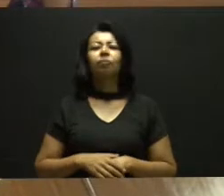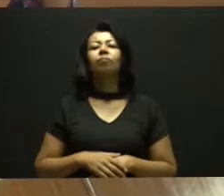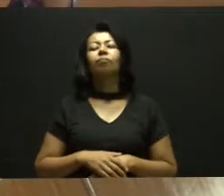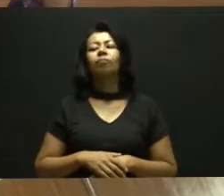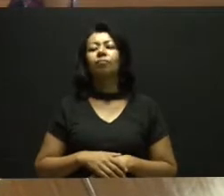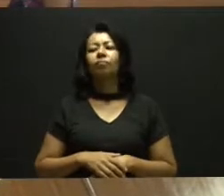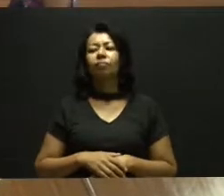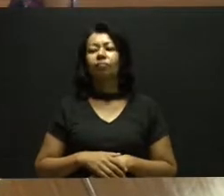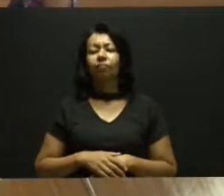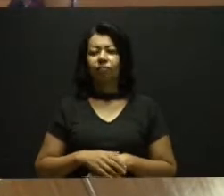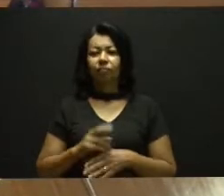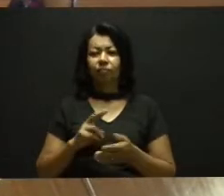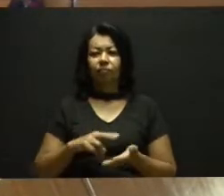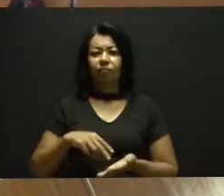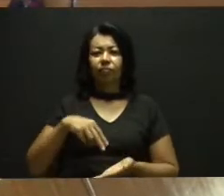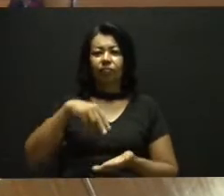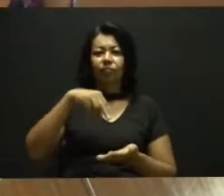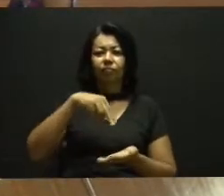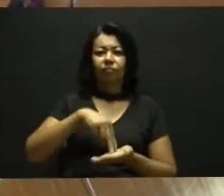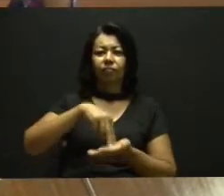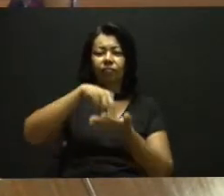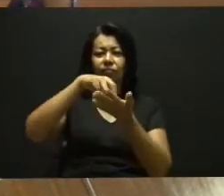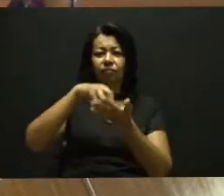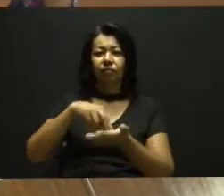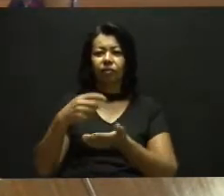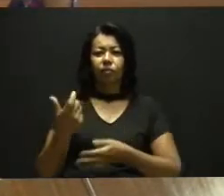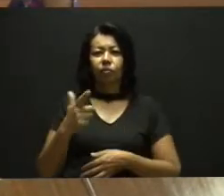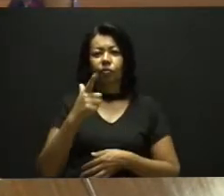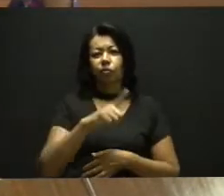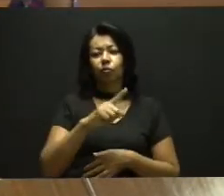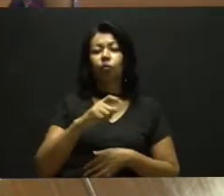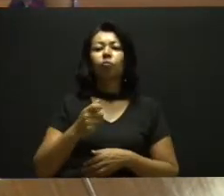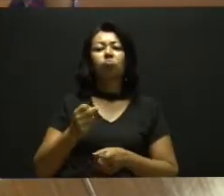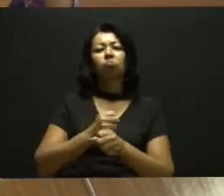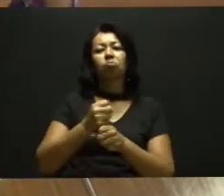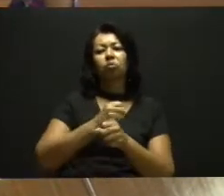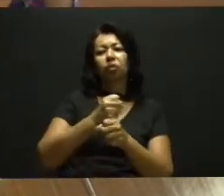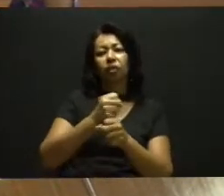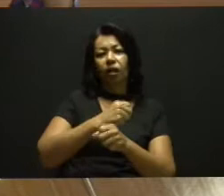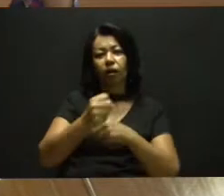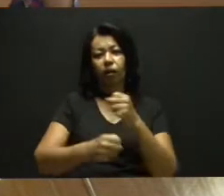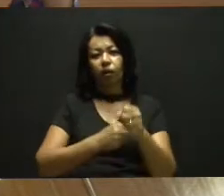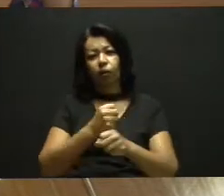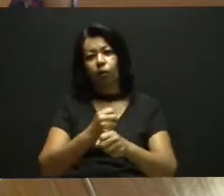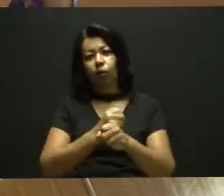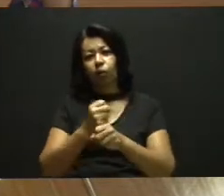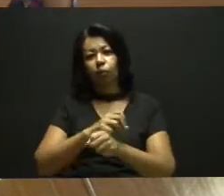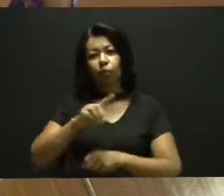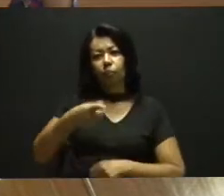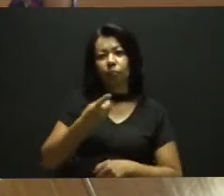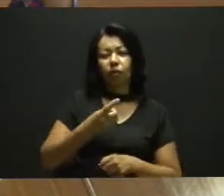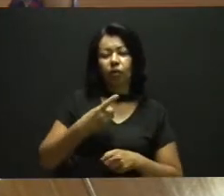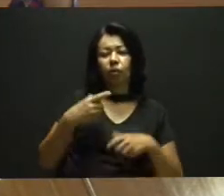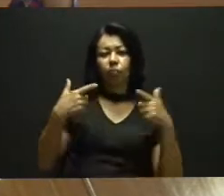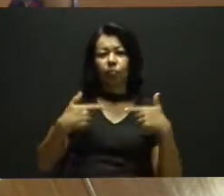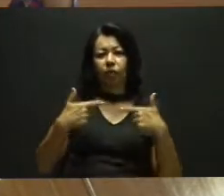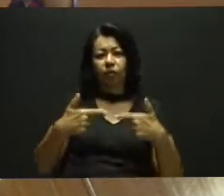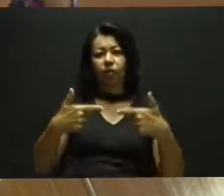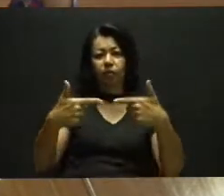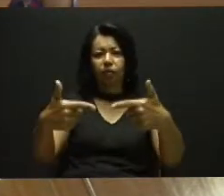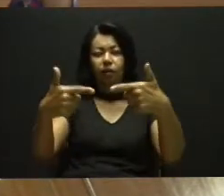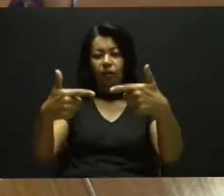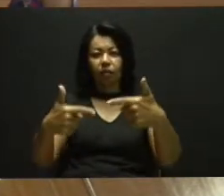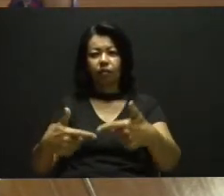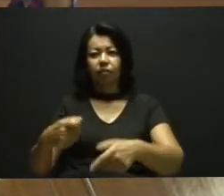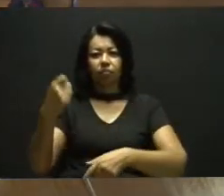levantado motor tudo mil batalhas por isso sustentou